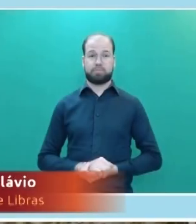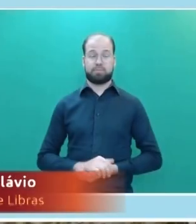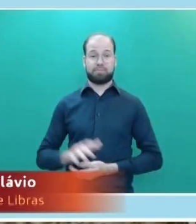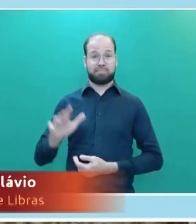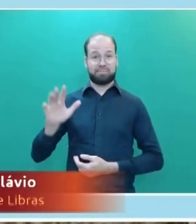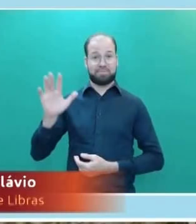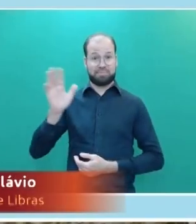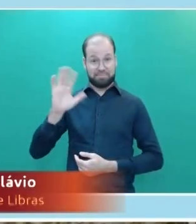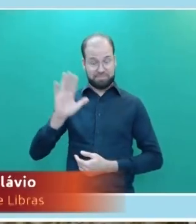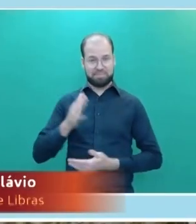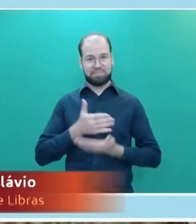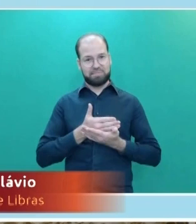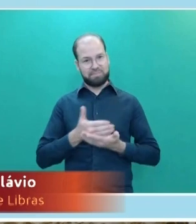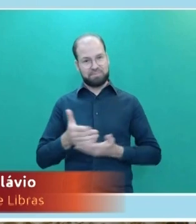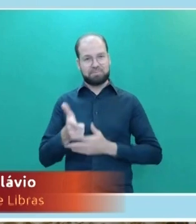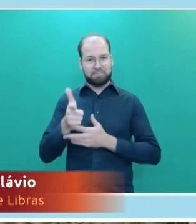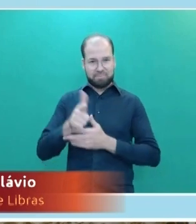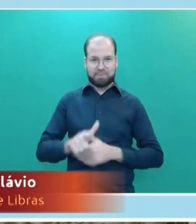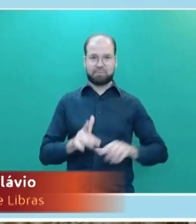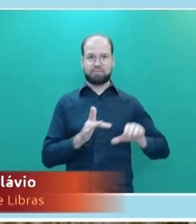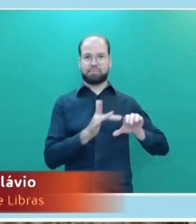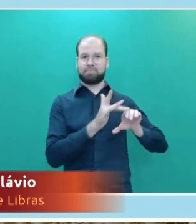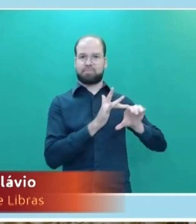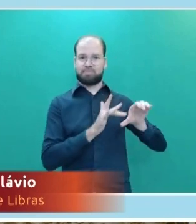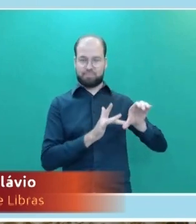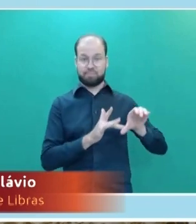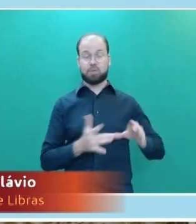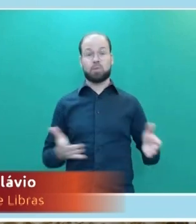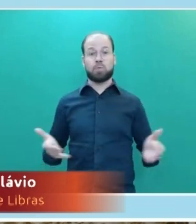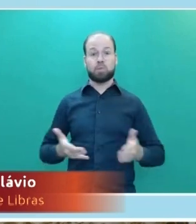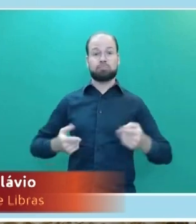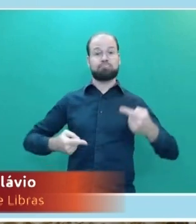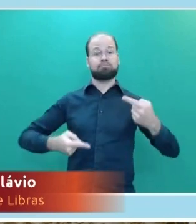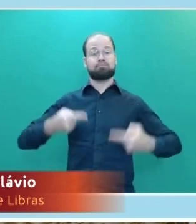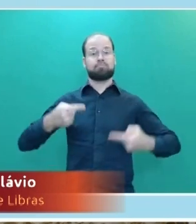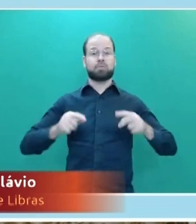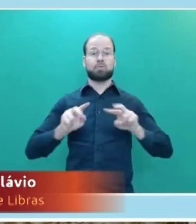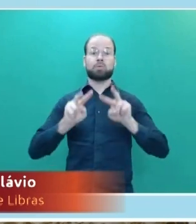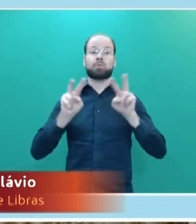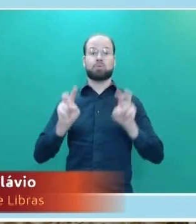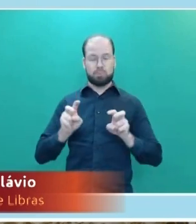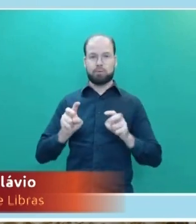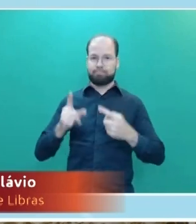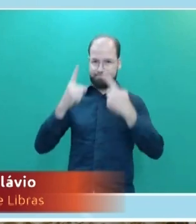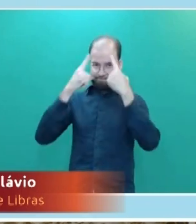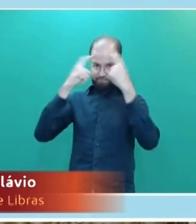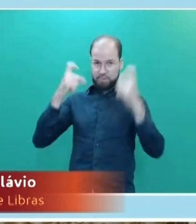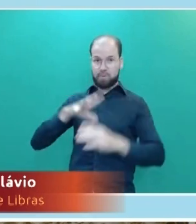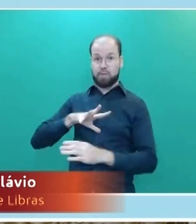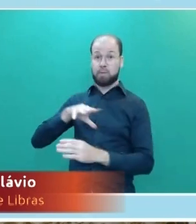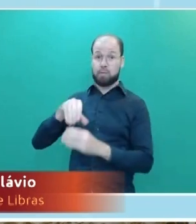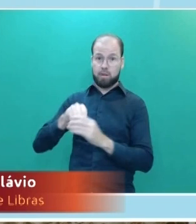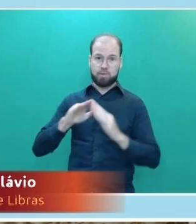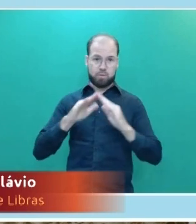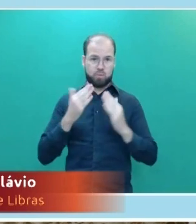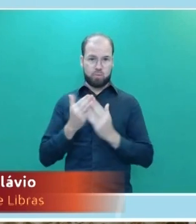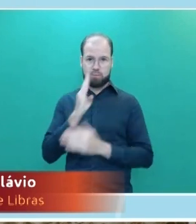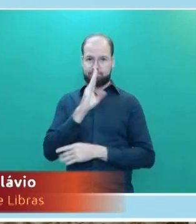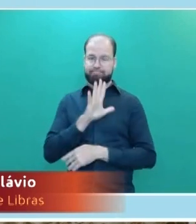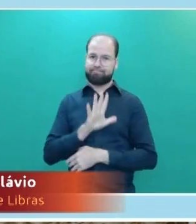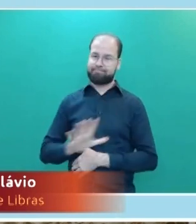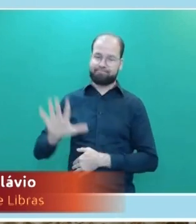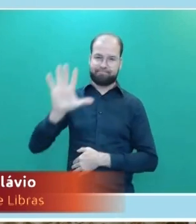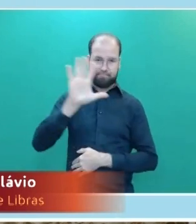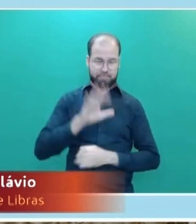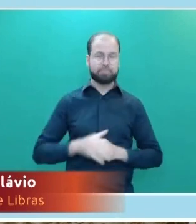Olá, está começando mais um Conexões, que hoje vai debater a respeito da violência nas escolas em todo o Brasil.